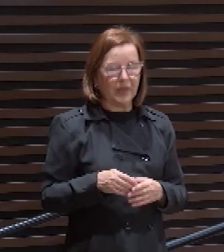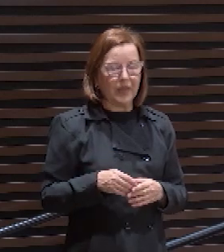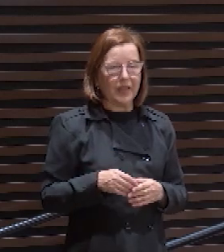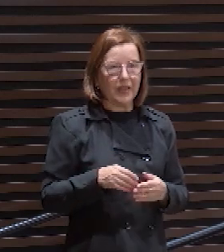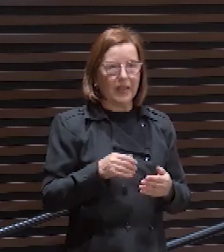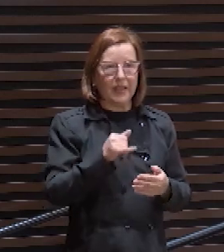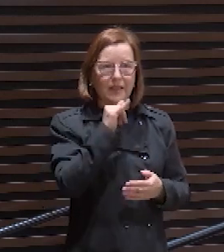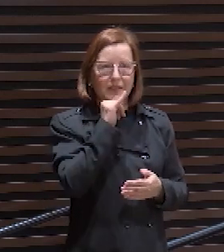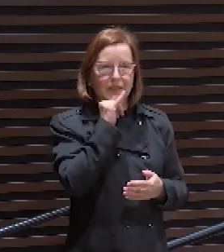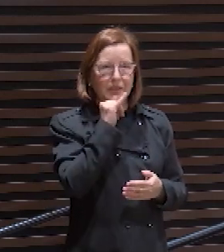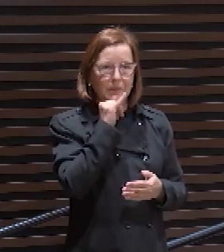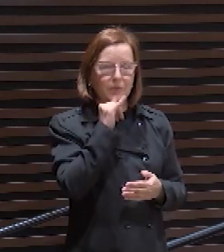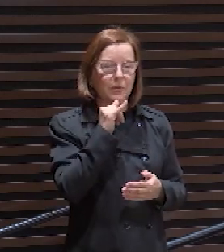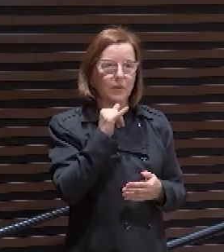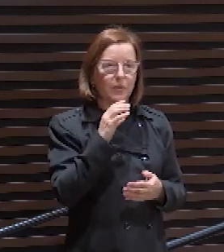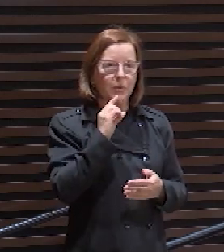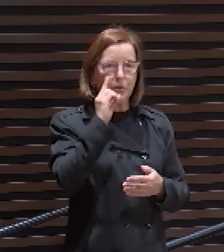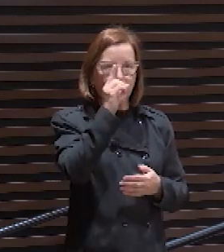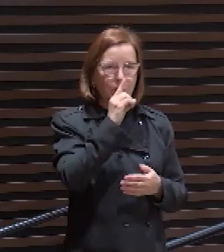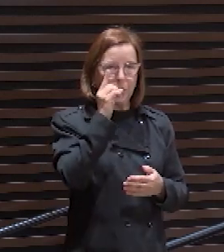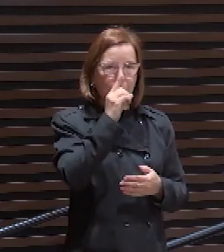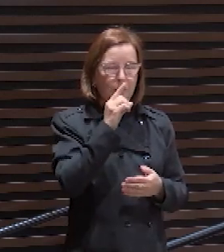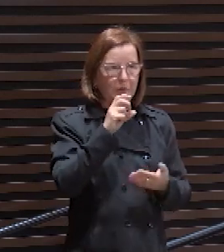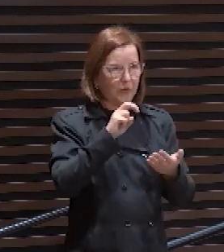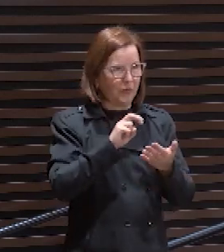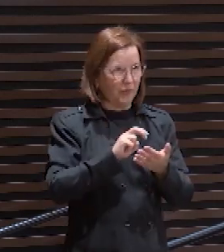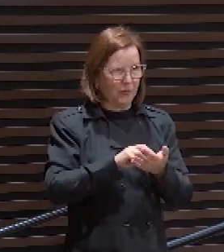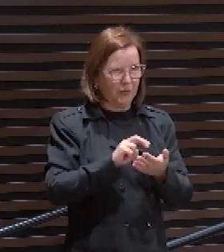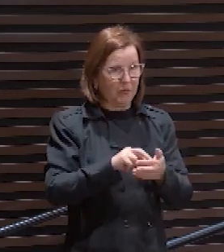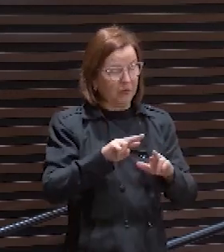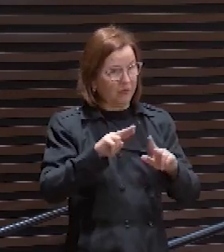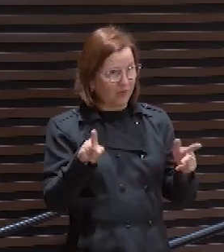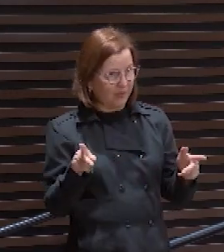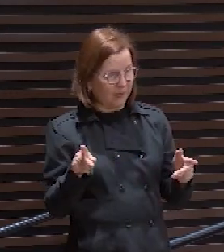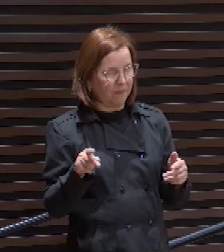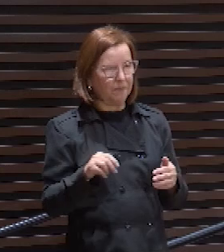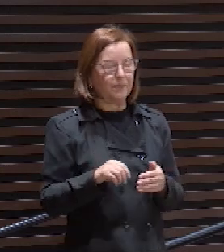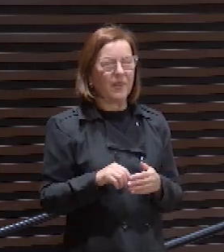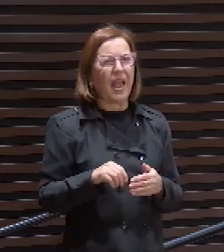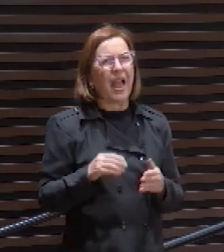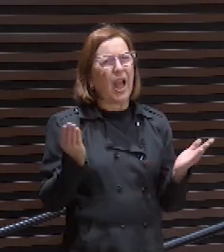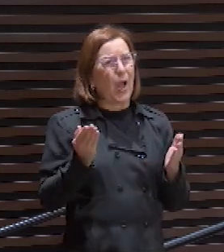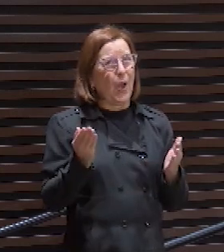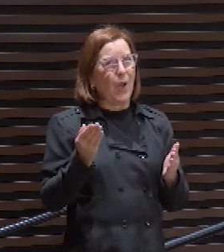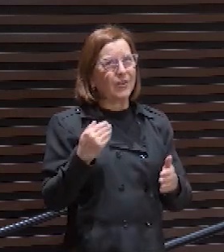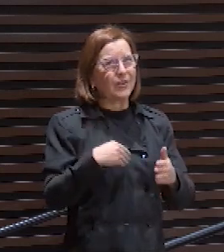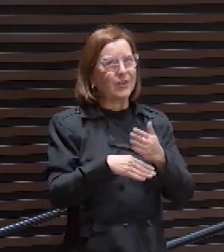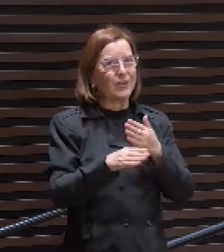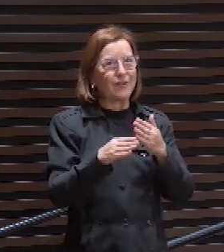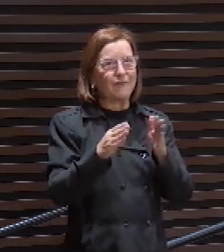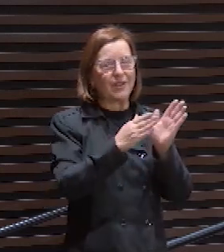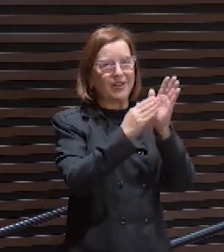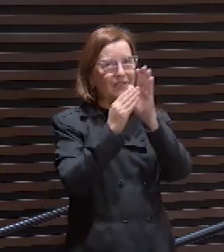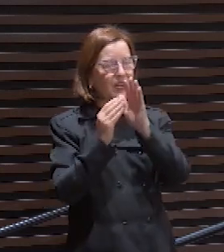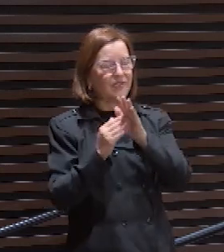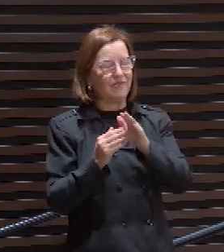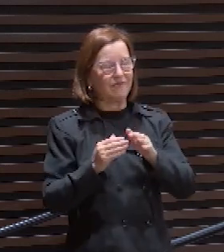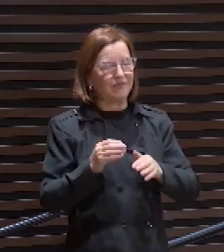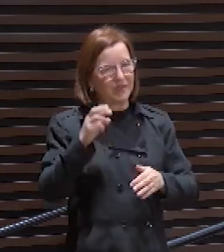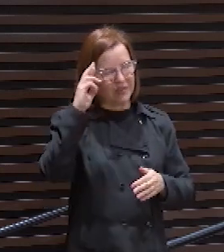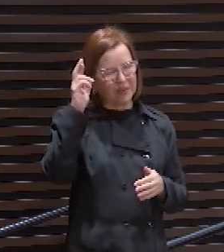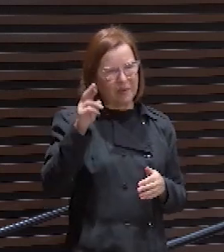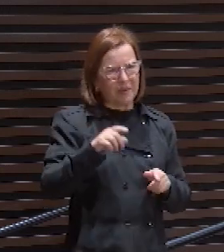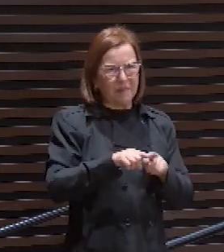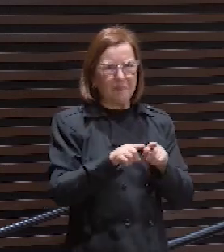manhã é uma caixinha. Eu estou com os irmãos hoje, cultuando ao Senhor. Mas se eu não vier à noite na igreja, porque hoje eu vim de